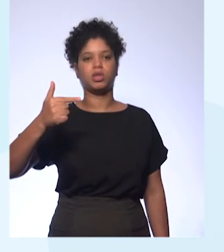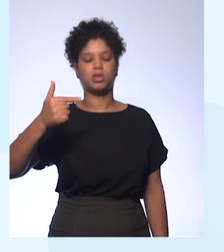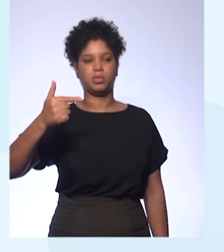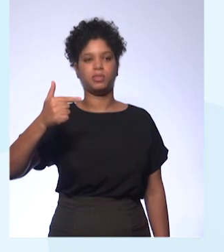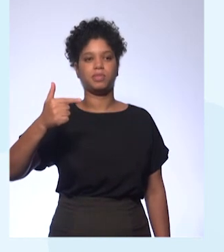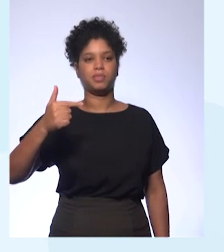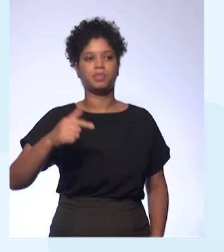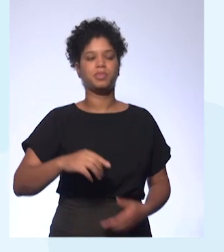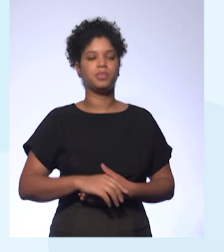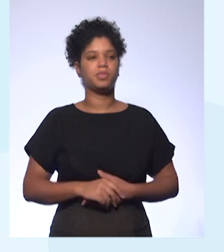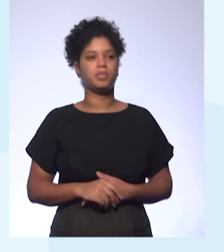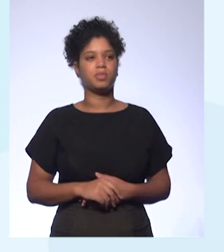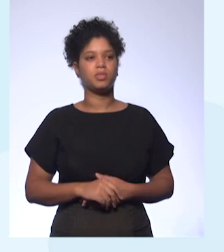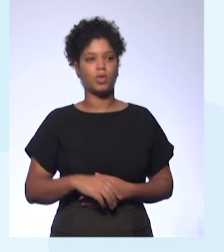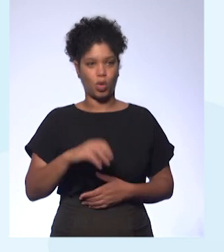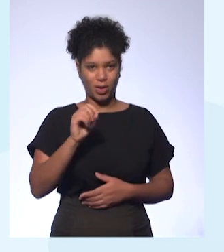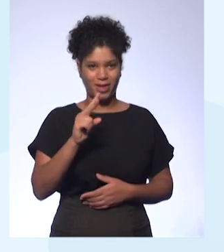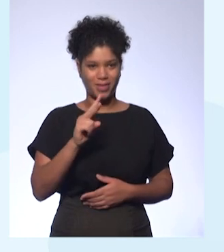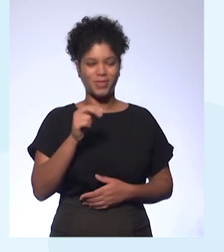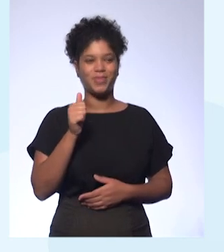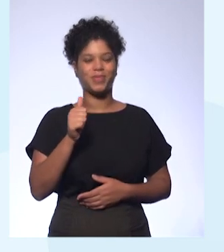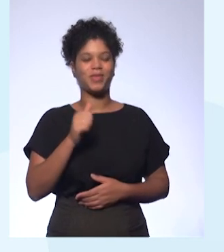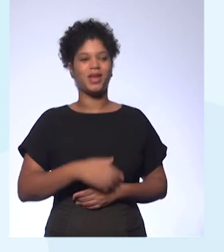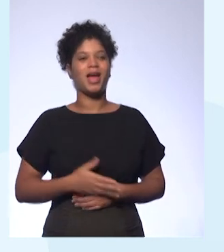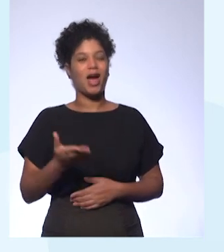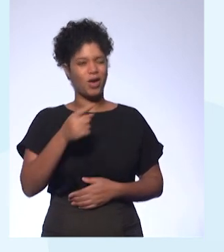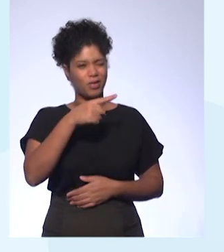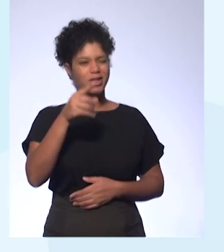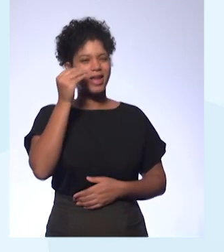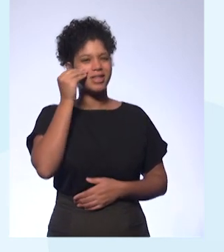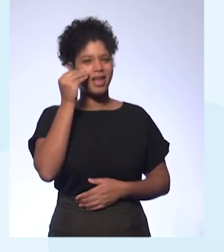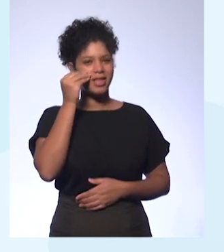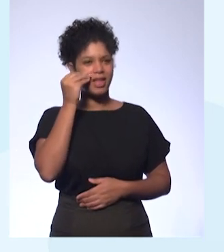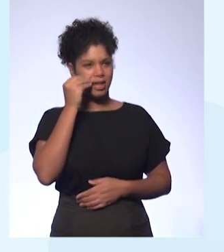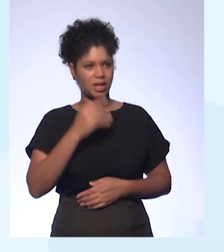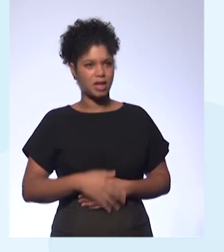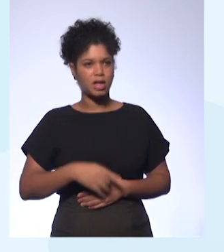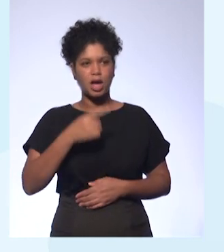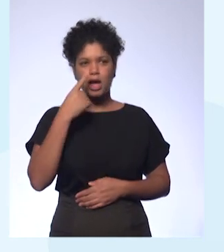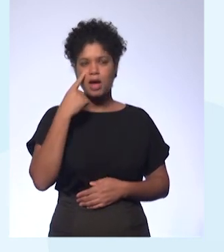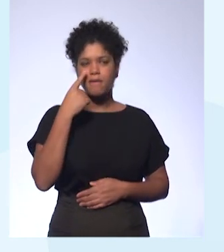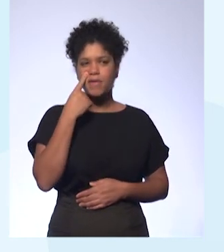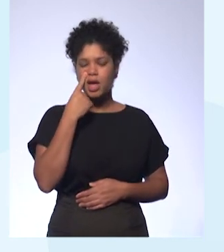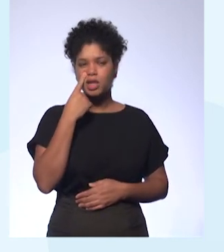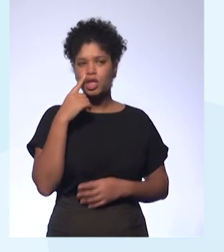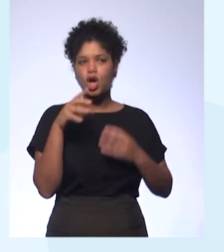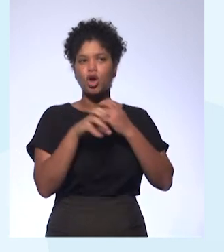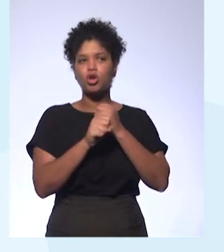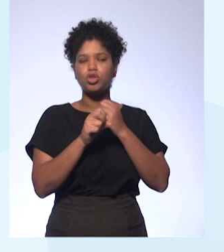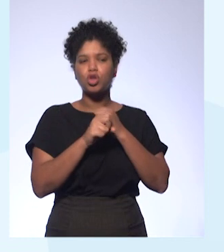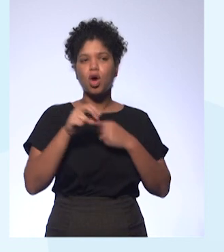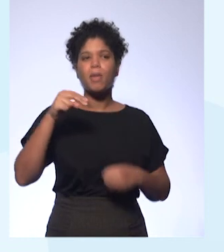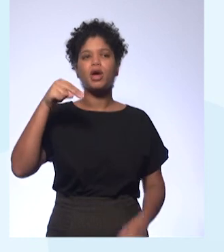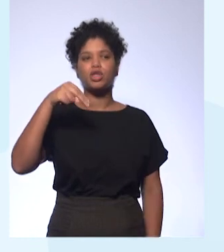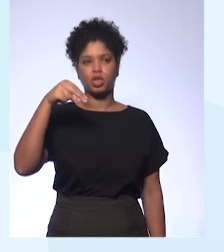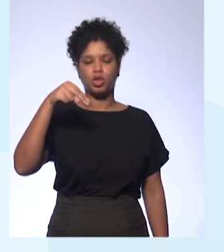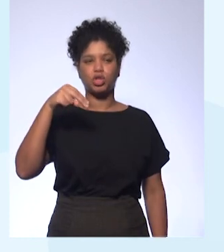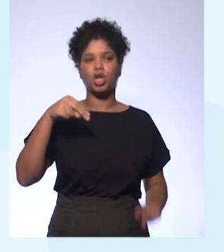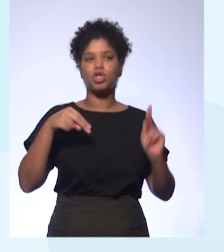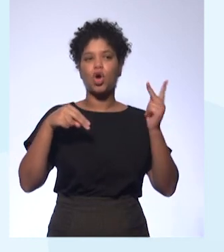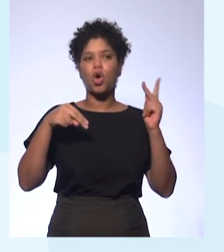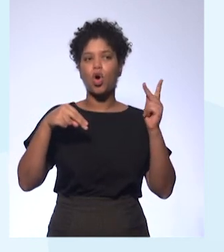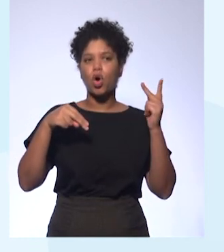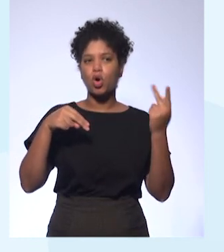de enxofre, ok? Agora é sua vez. Observe a reação química entre o nitrogênio e o hidrogênio,